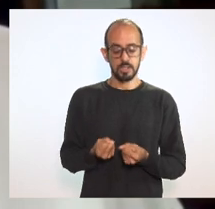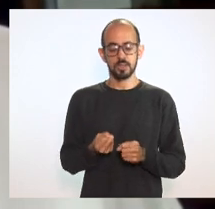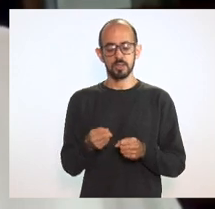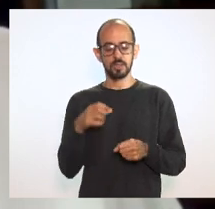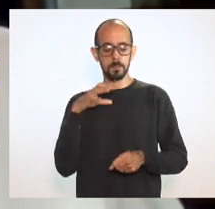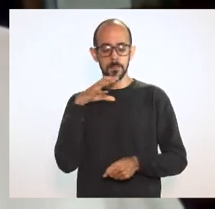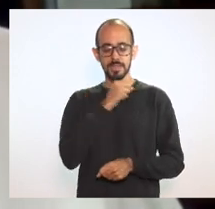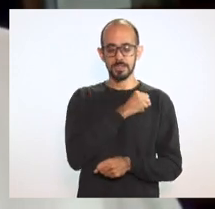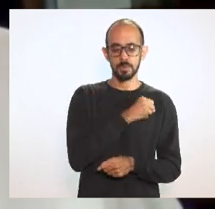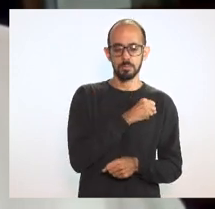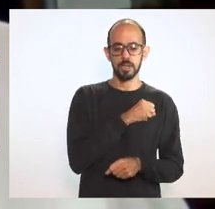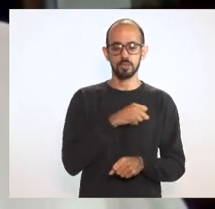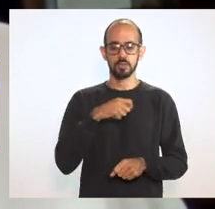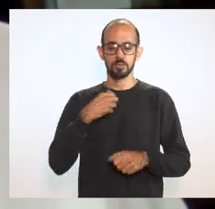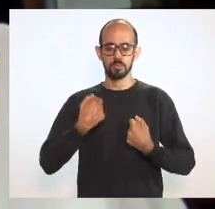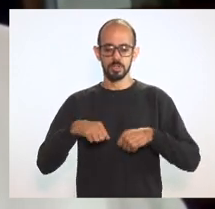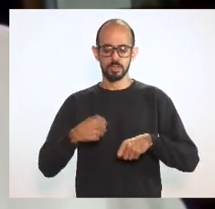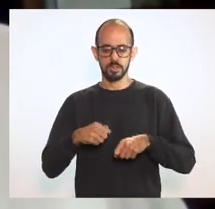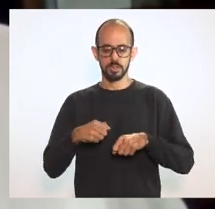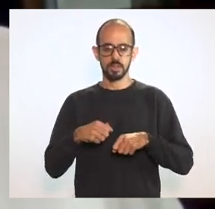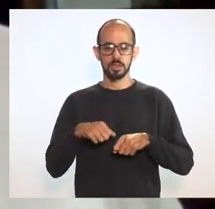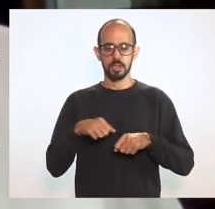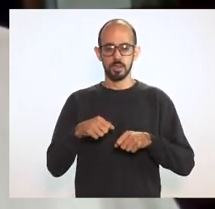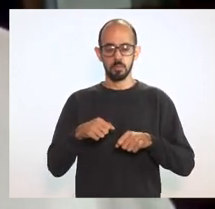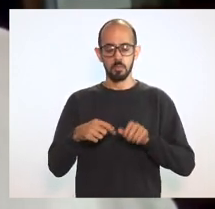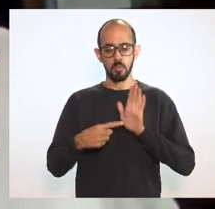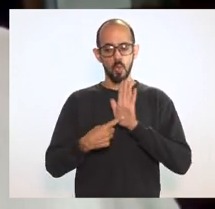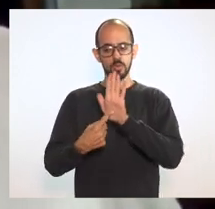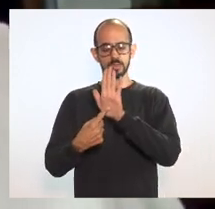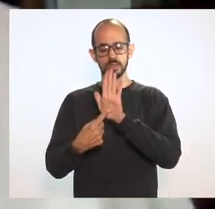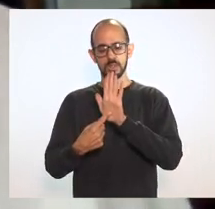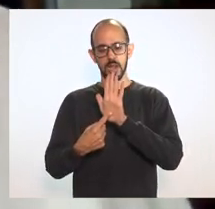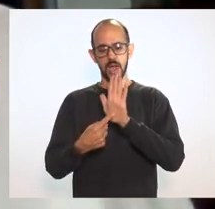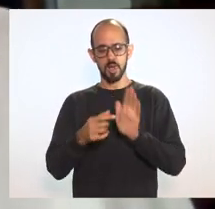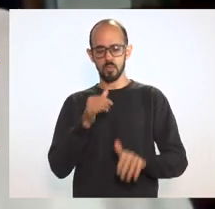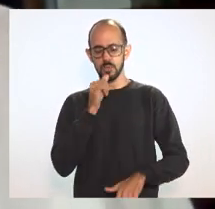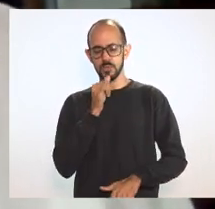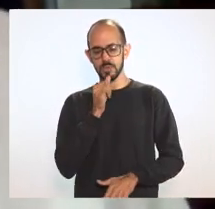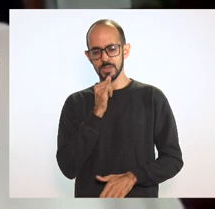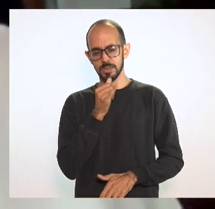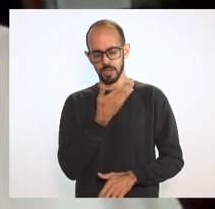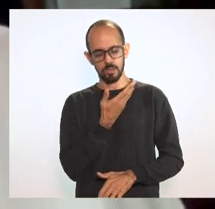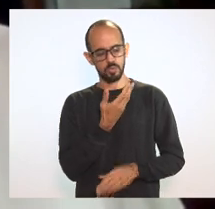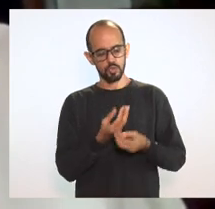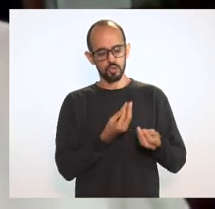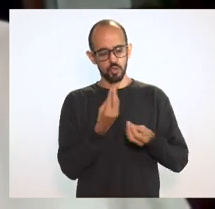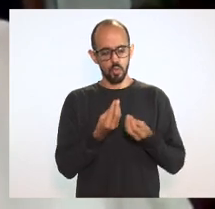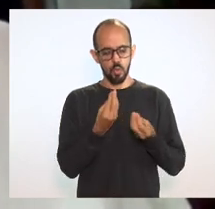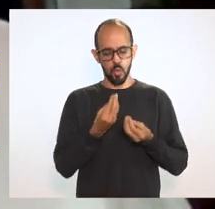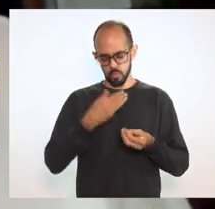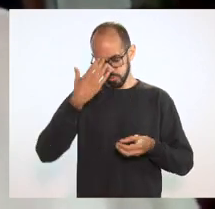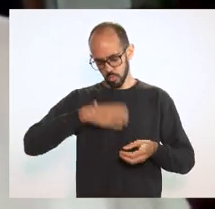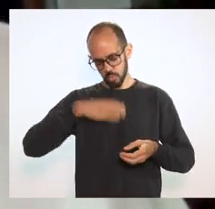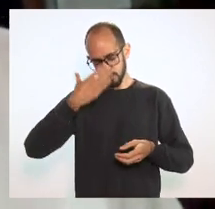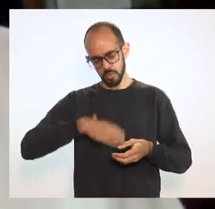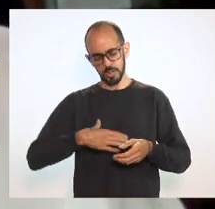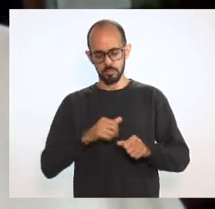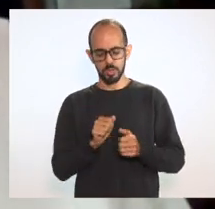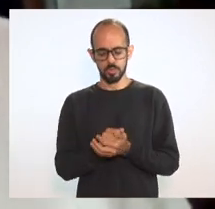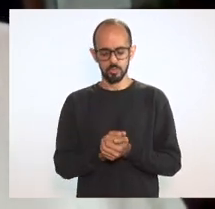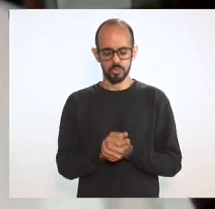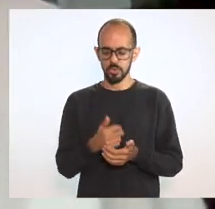elas precisam dar o exemplo e perceber que a ciência está correta. E nisso a gente não pode abrir mão,